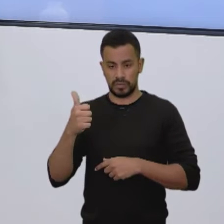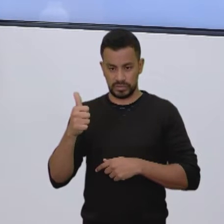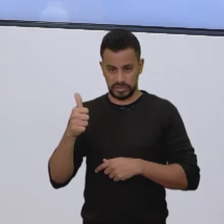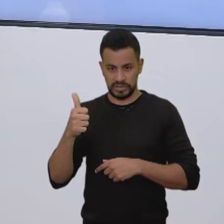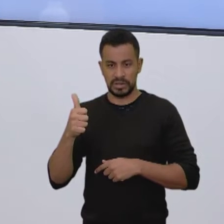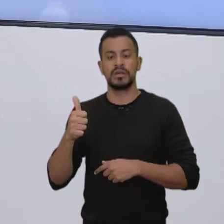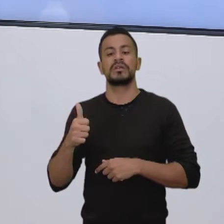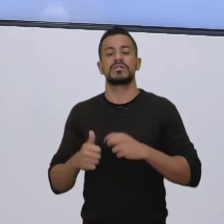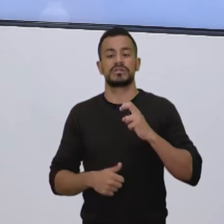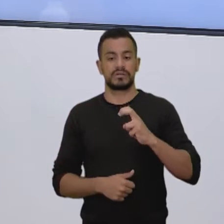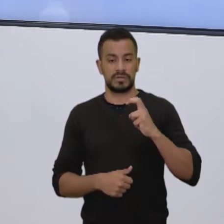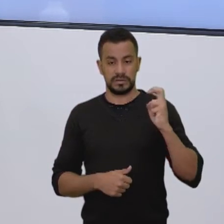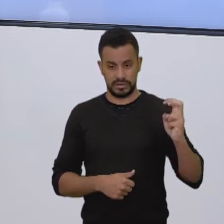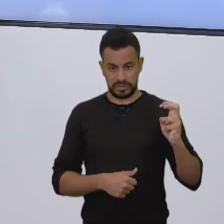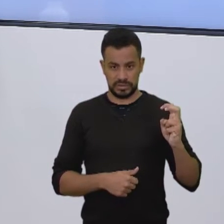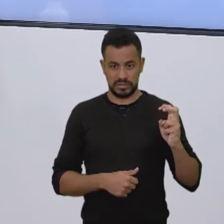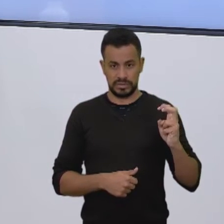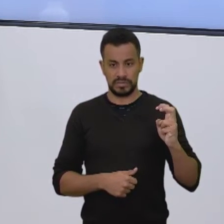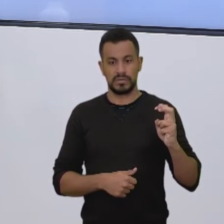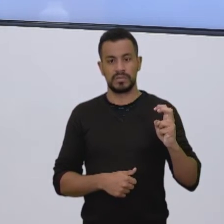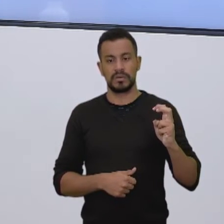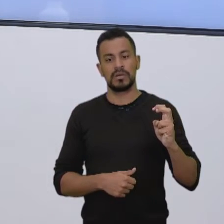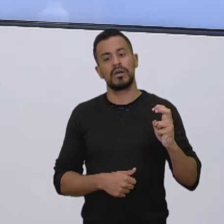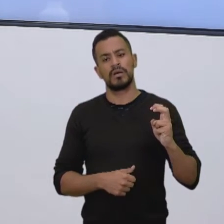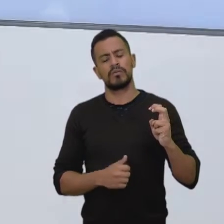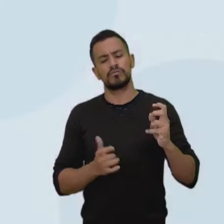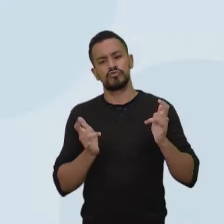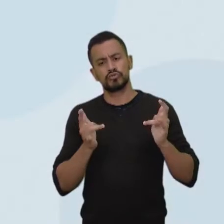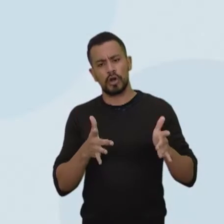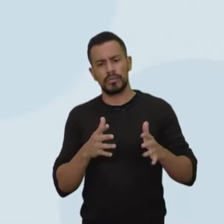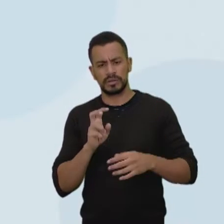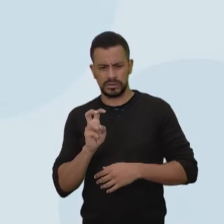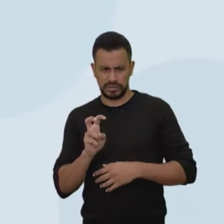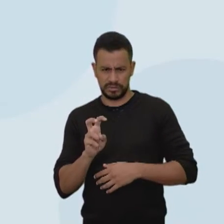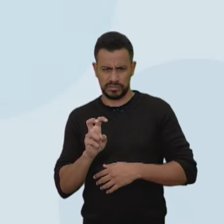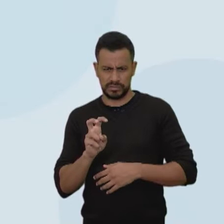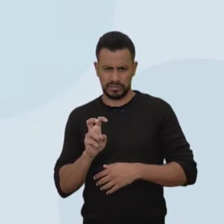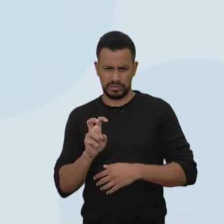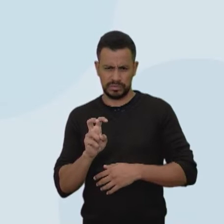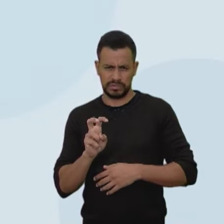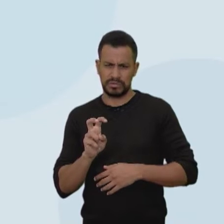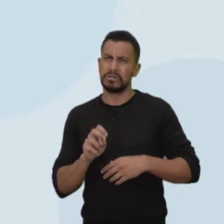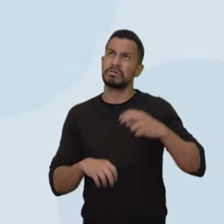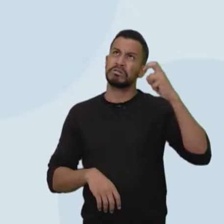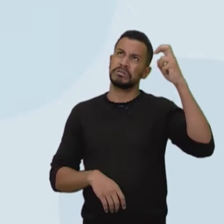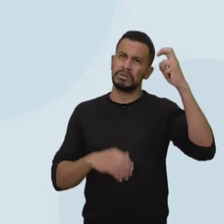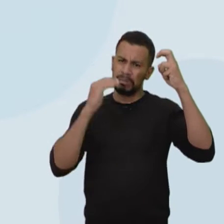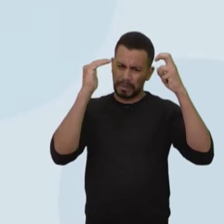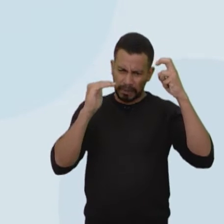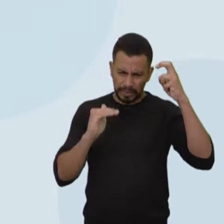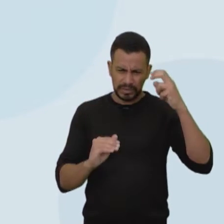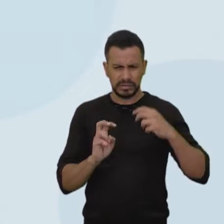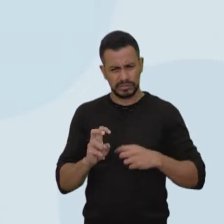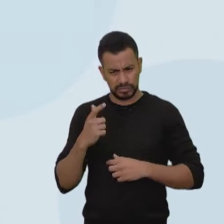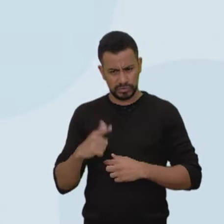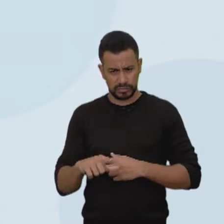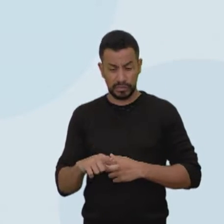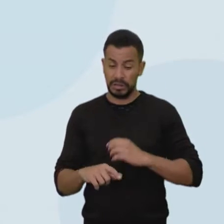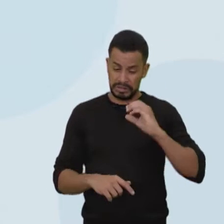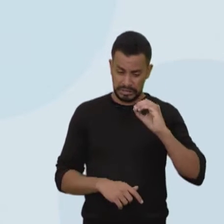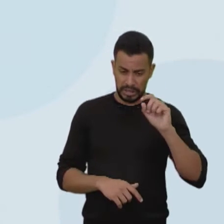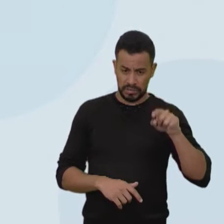Para chegar no 60, sobram 5. Peraí, professora, você começou com 5, voltou a ser 5. Vamos de novo. 0.